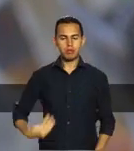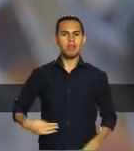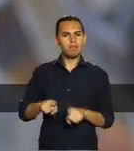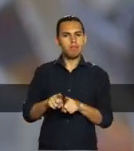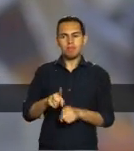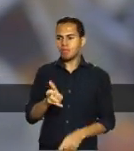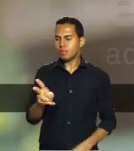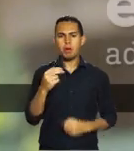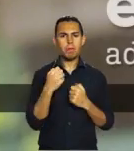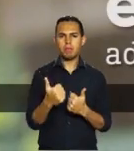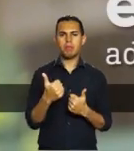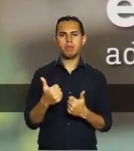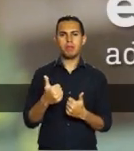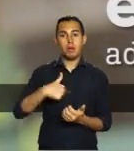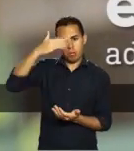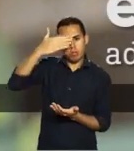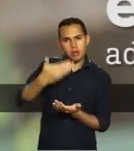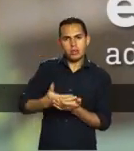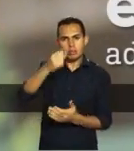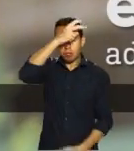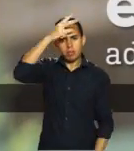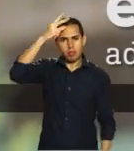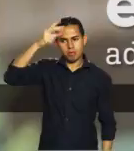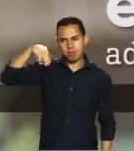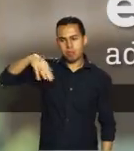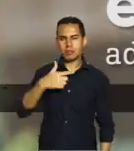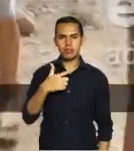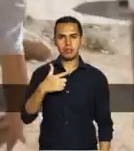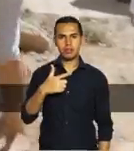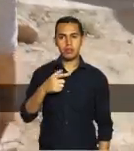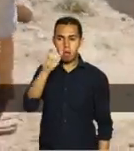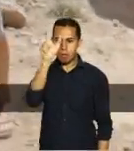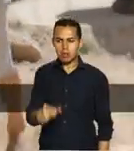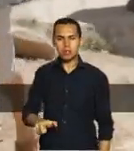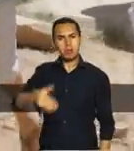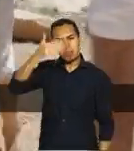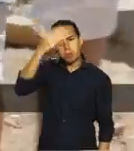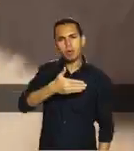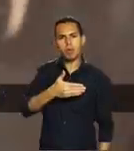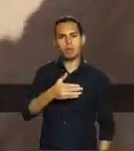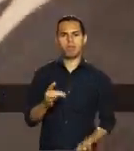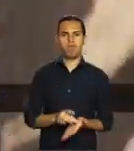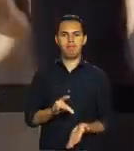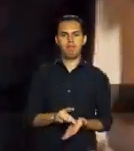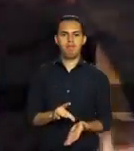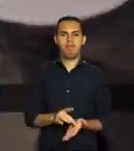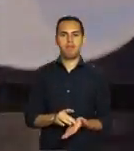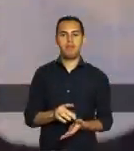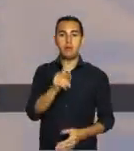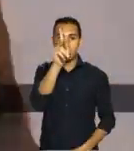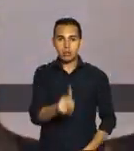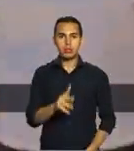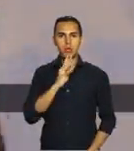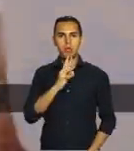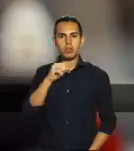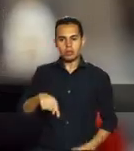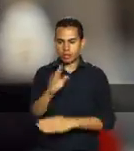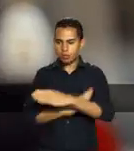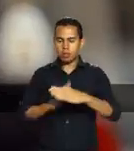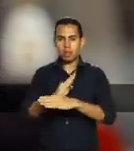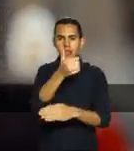boa política também no município. Eu acredito na gestão do Marcelo. É um cara de caráter. As pessoas que eu conheço do Barreiro